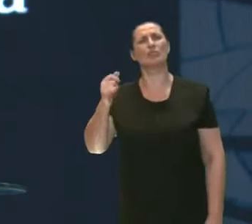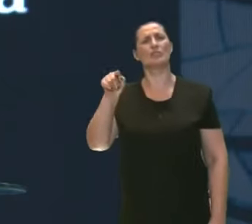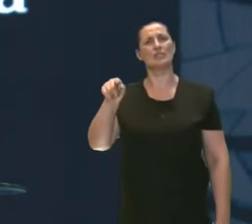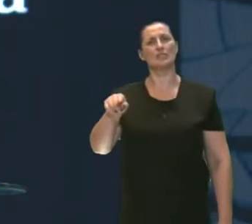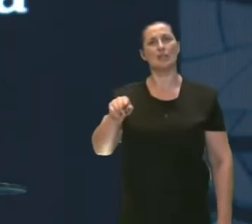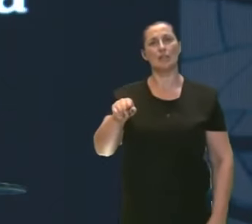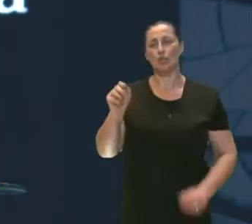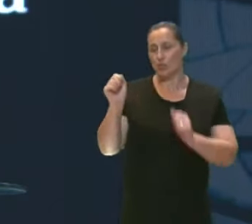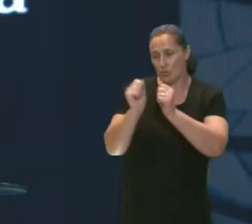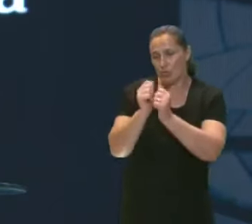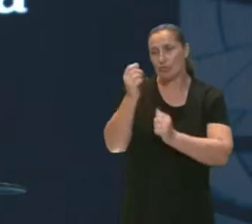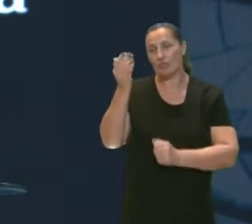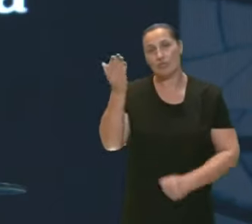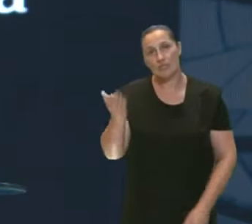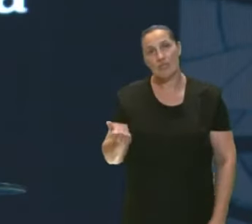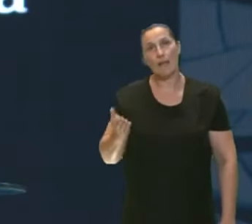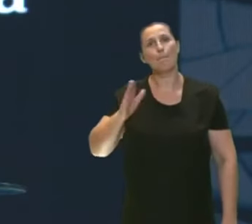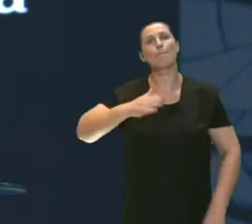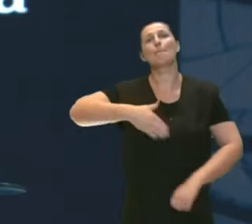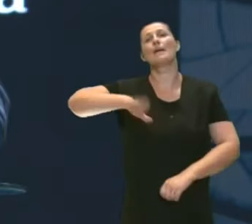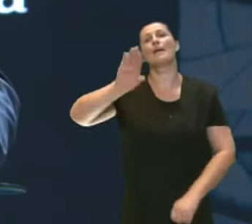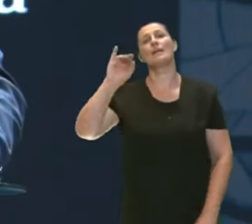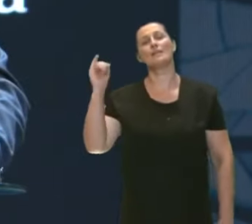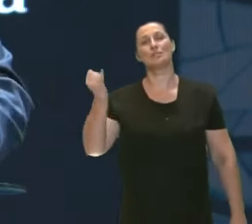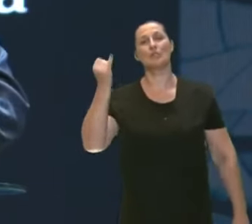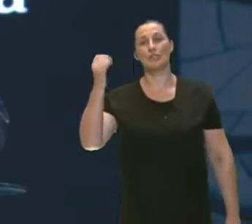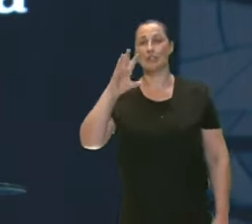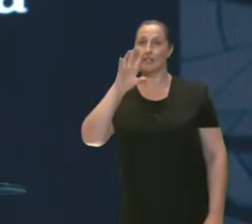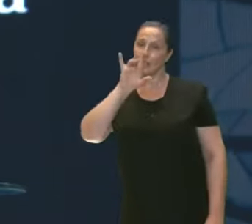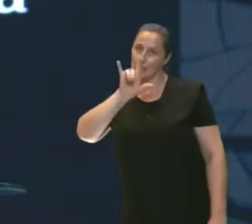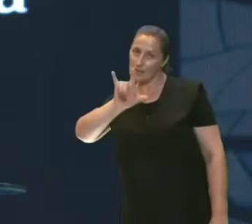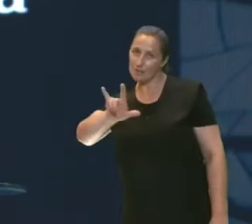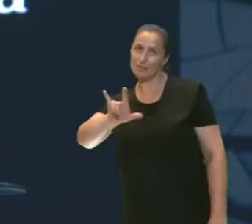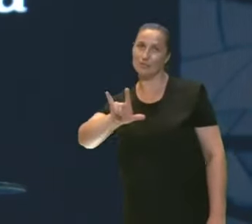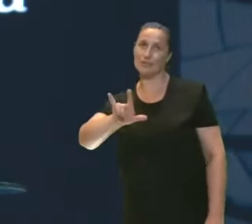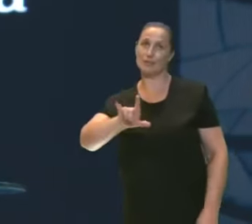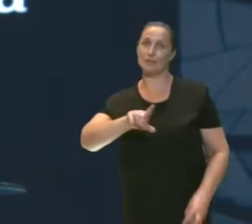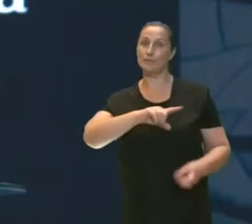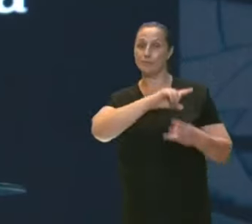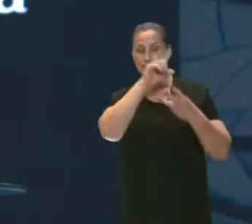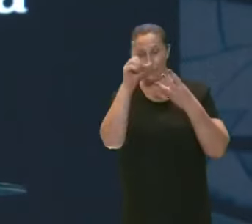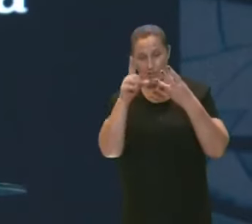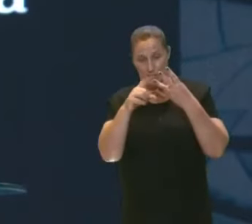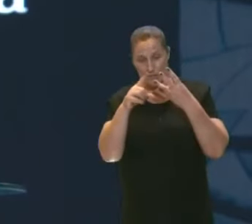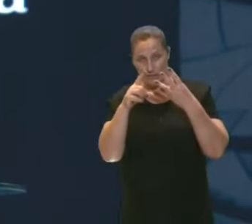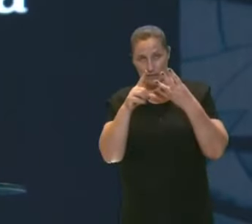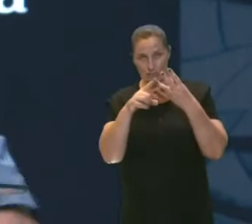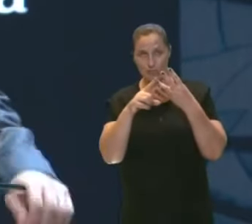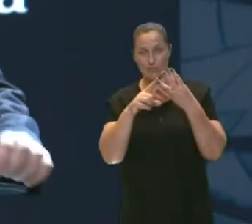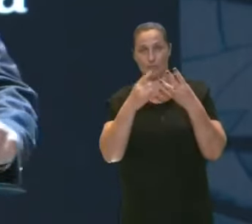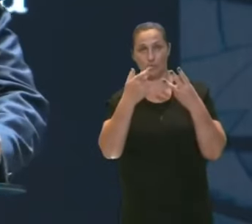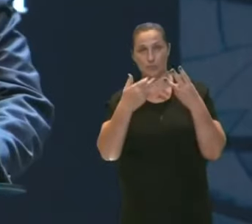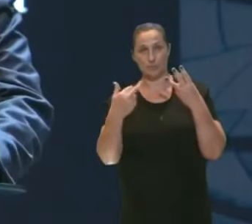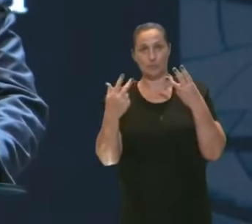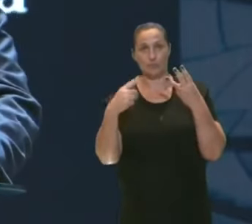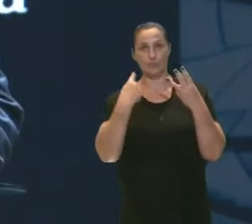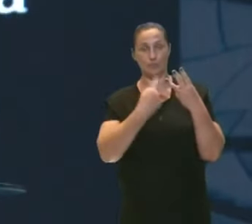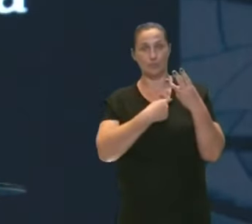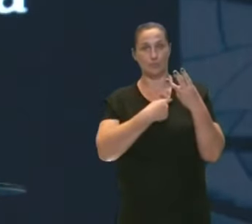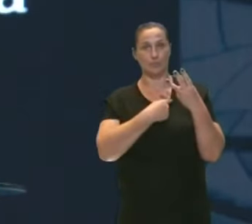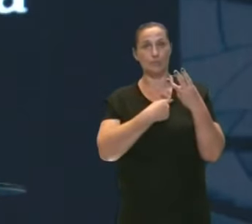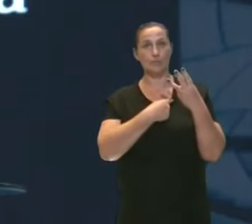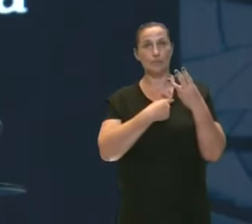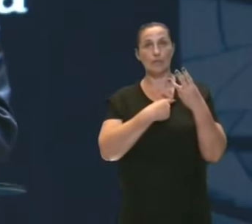mais importante. Eu amo você. Terceira e última lição para a gente aqui, nosso tempo está acabando.